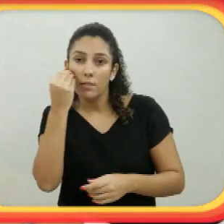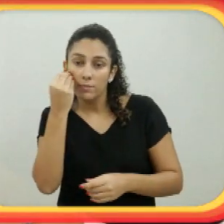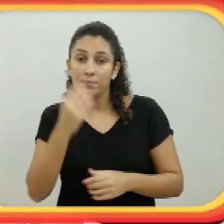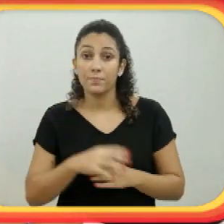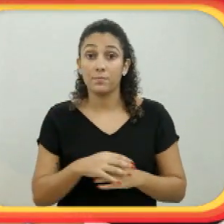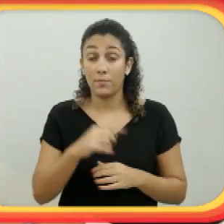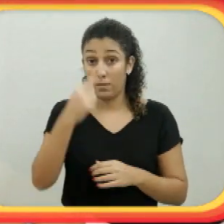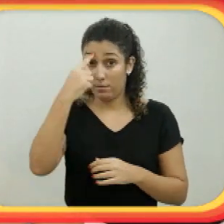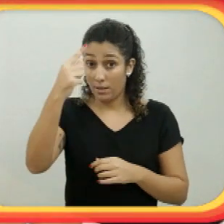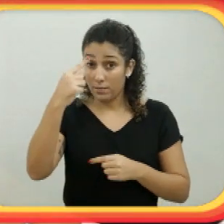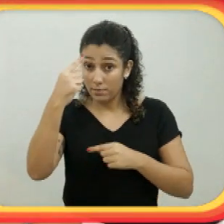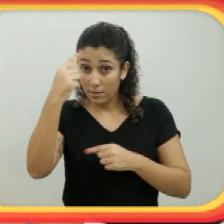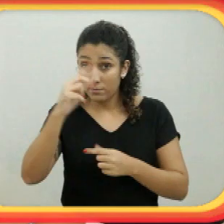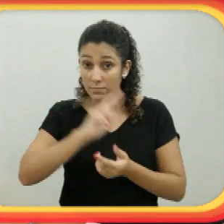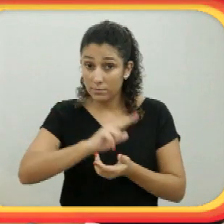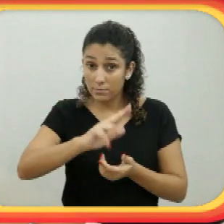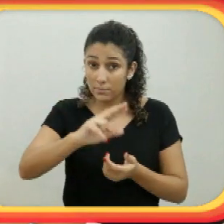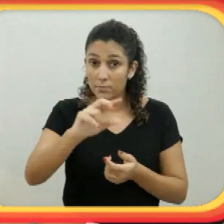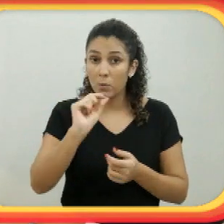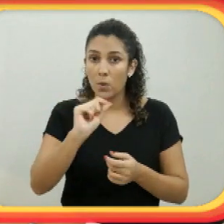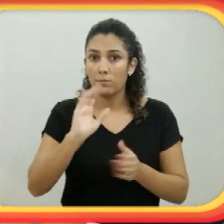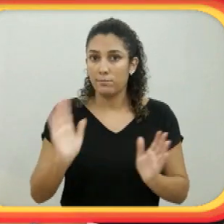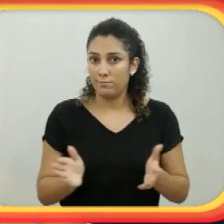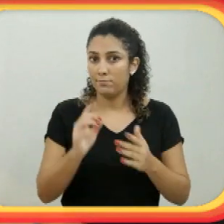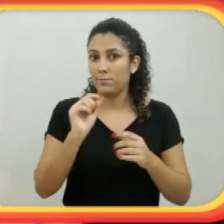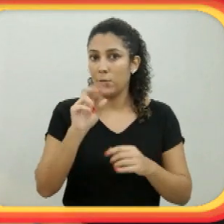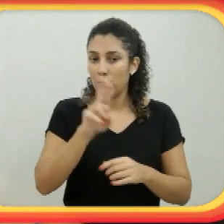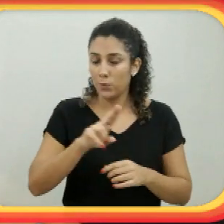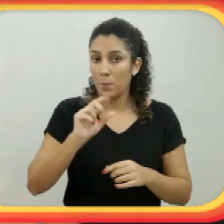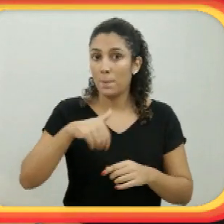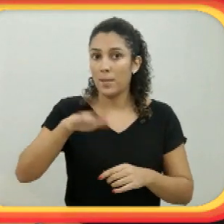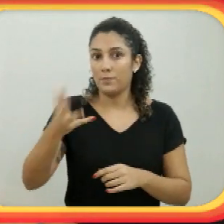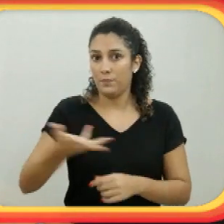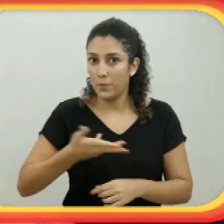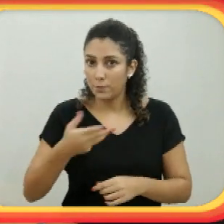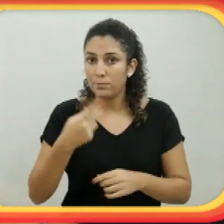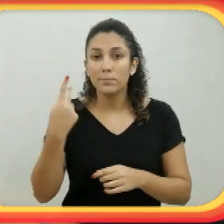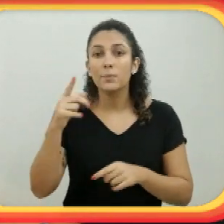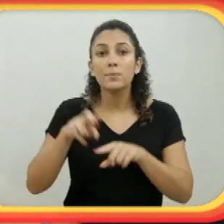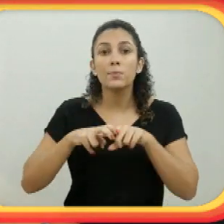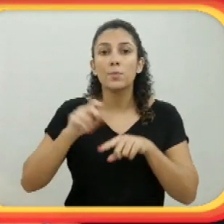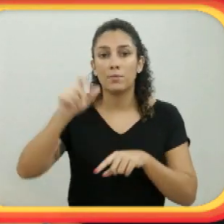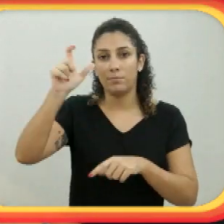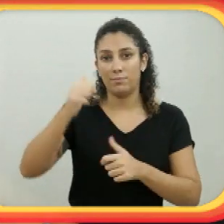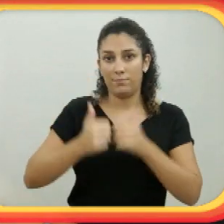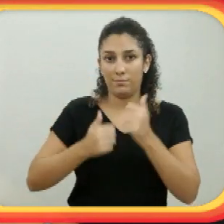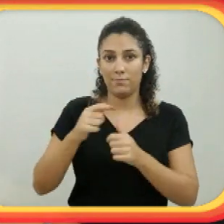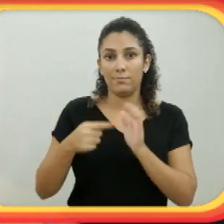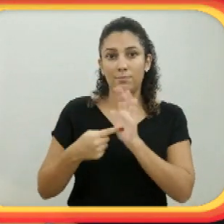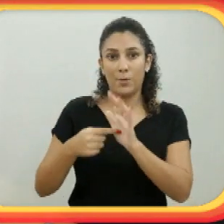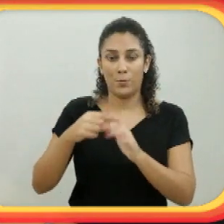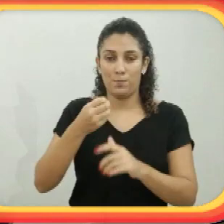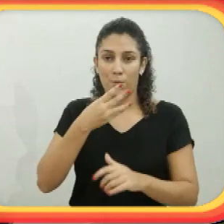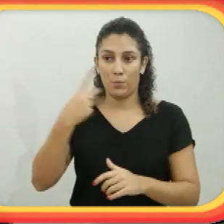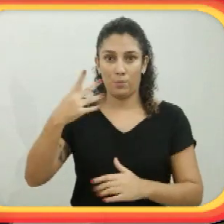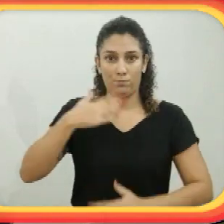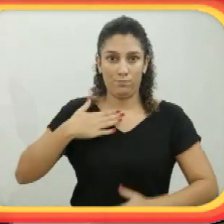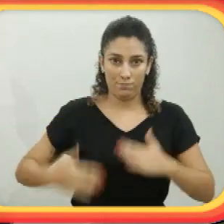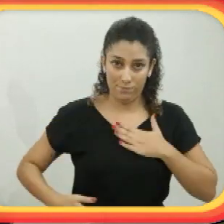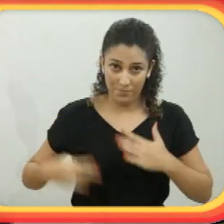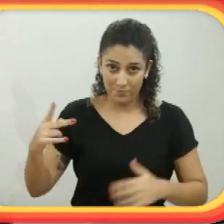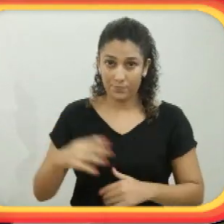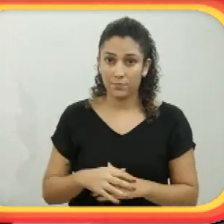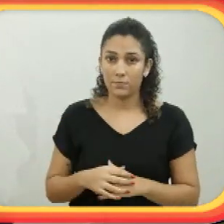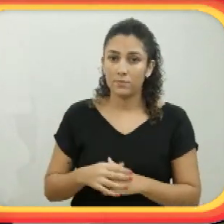esses componentes deem mais impulsão e mais velocidade aos atletas, o que deve melhorar os índices deles e a sua performance.